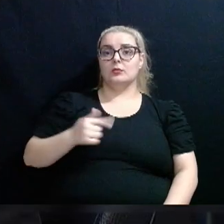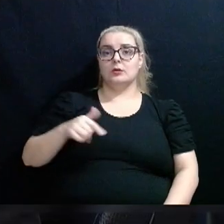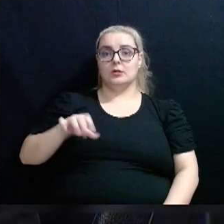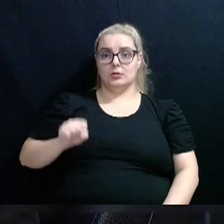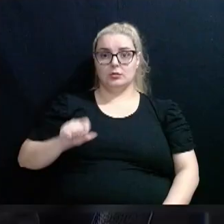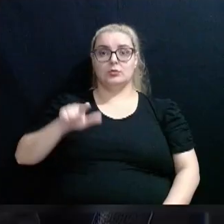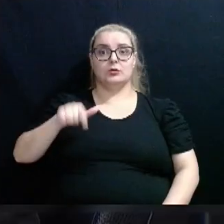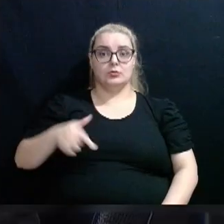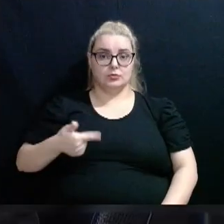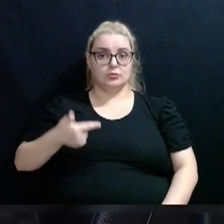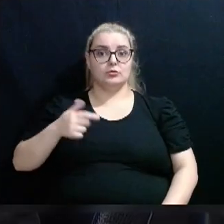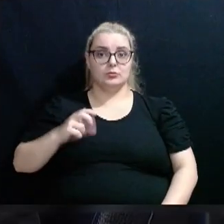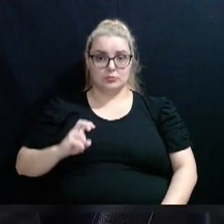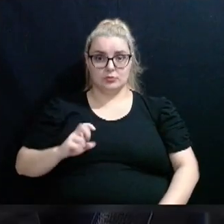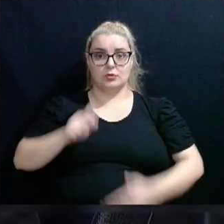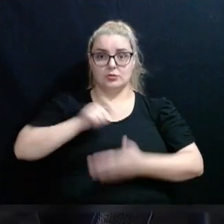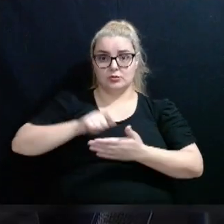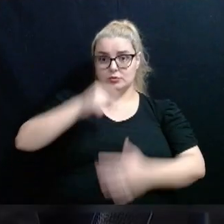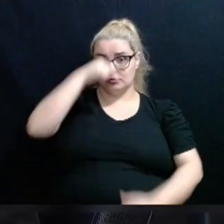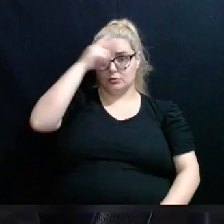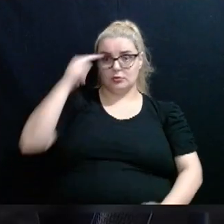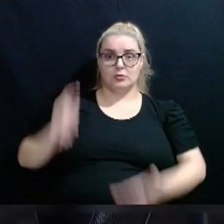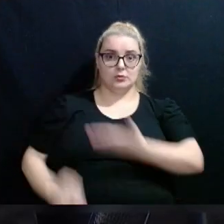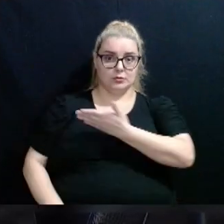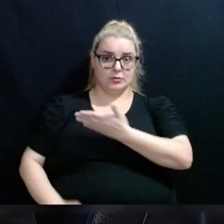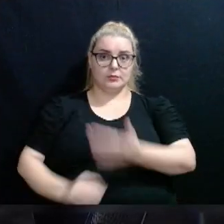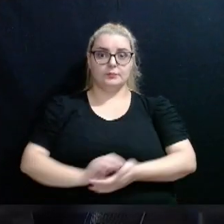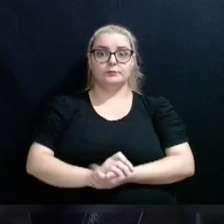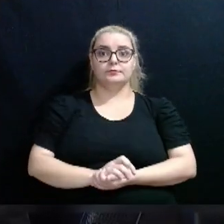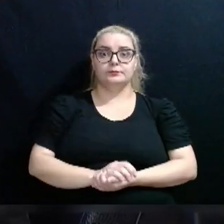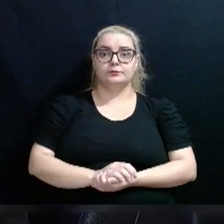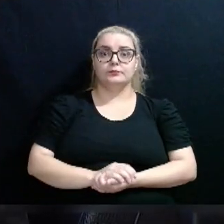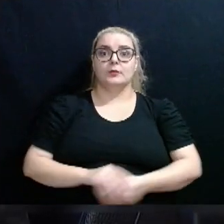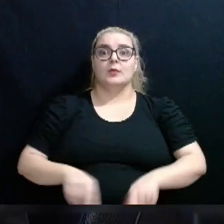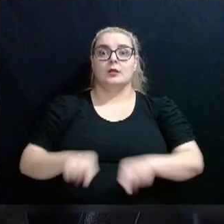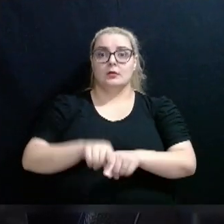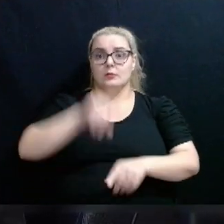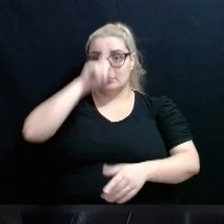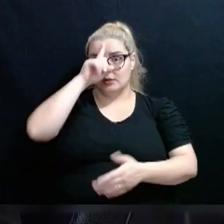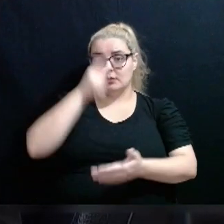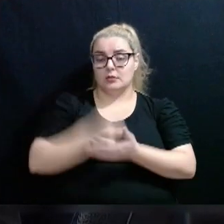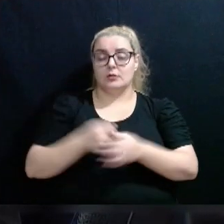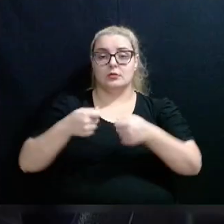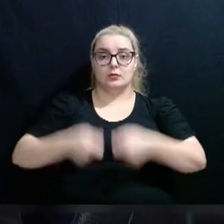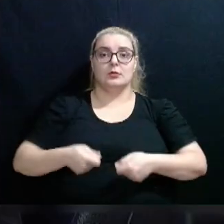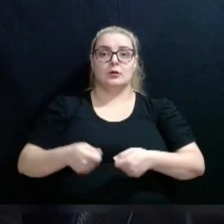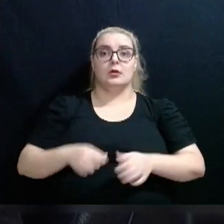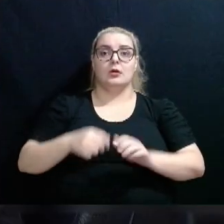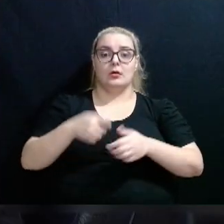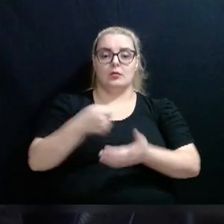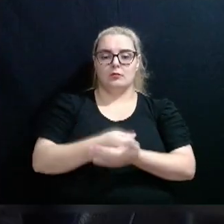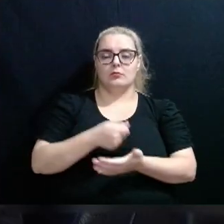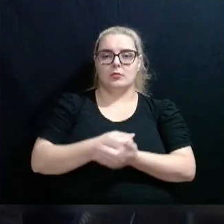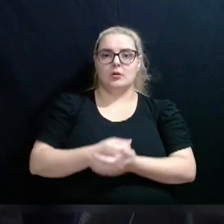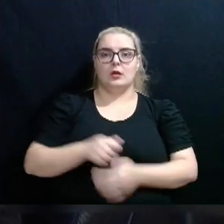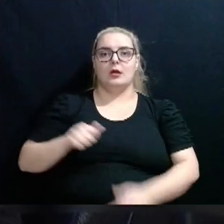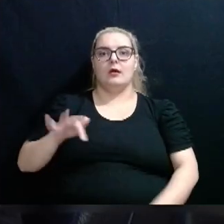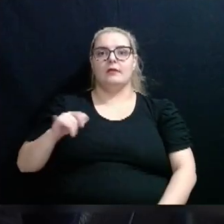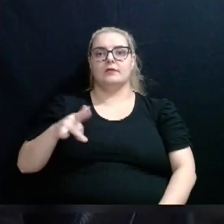2025, de autoria do vereador Nick Schneider, que estabelece a obrigatoriedade de afixação de